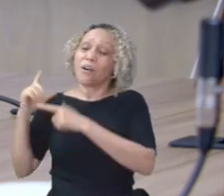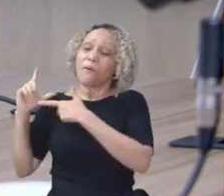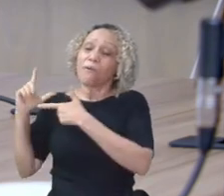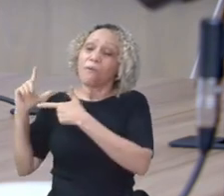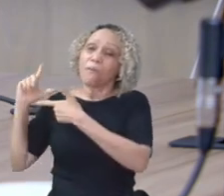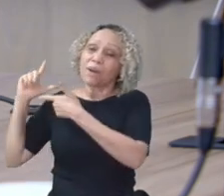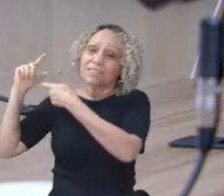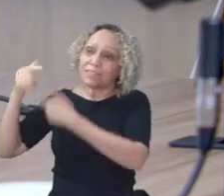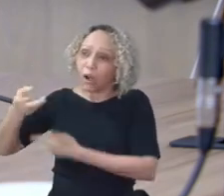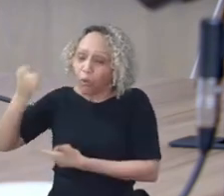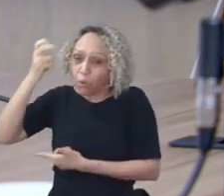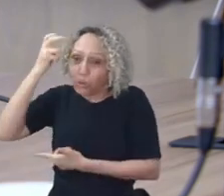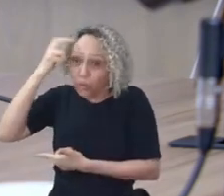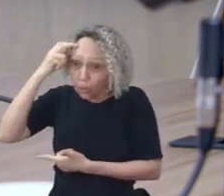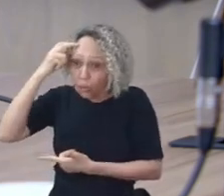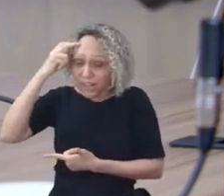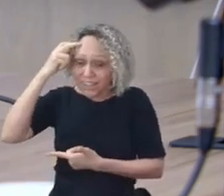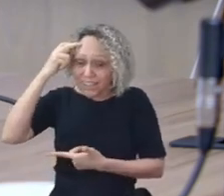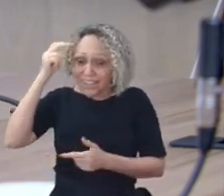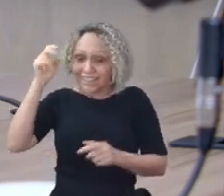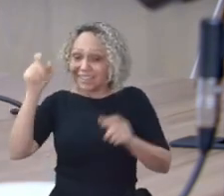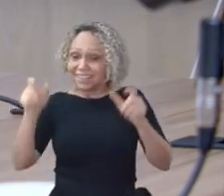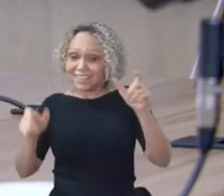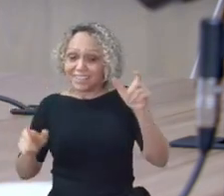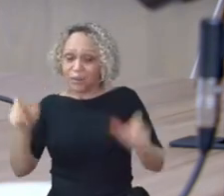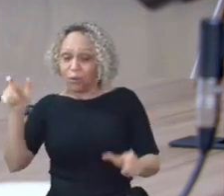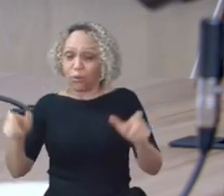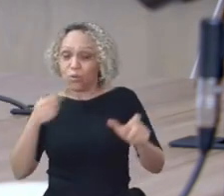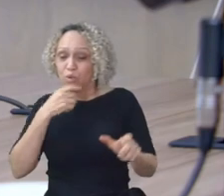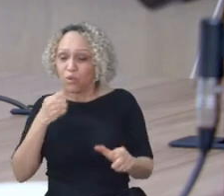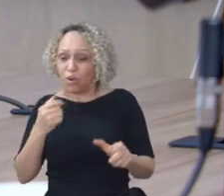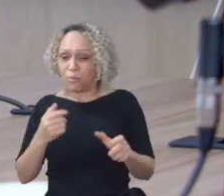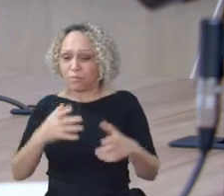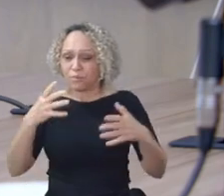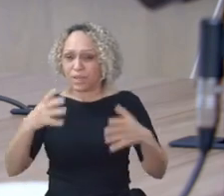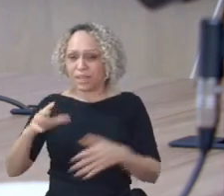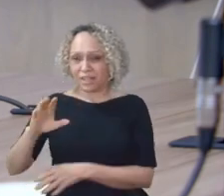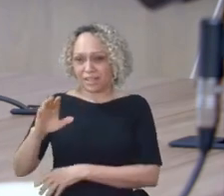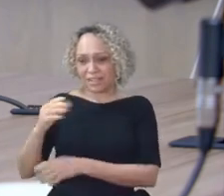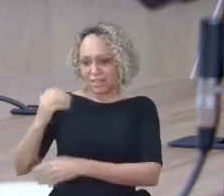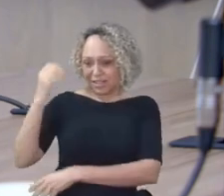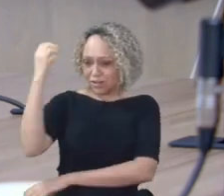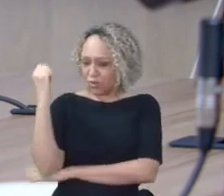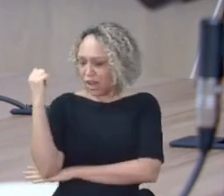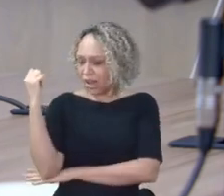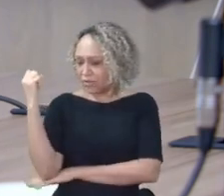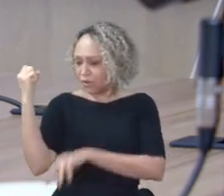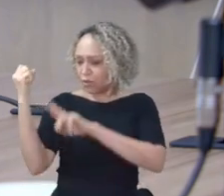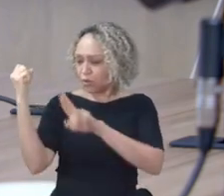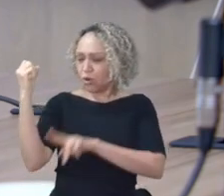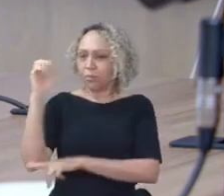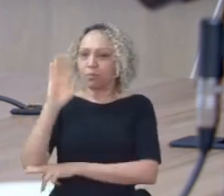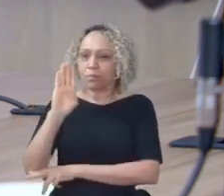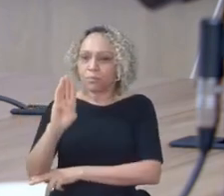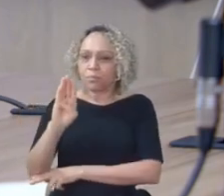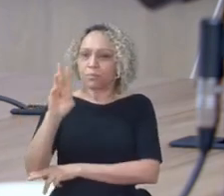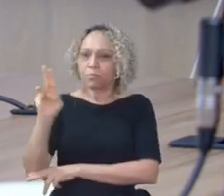foi desmatado, se esse buriti foi tirado de algum modo, ou se esse buriti não tem como mais crescer no